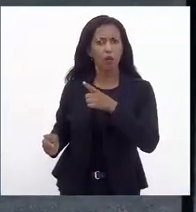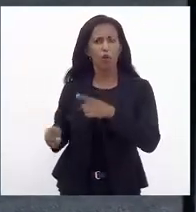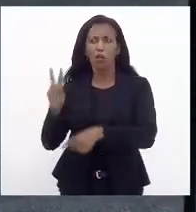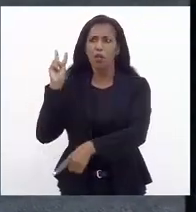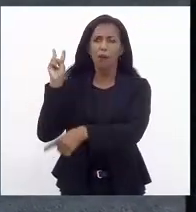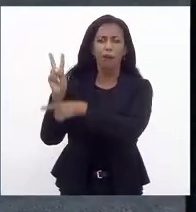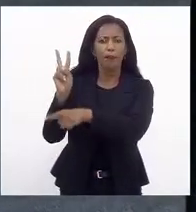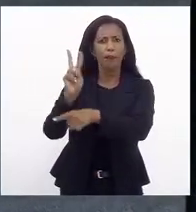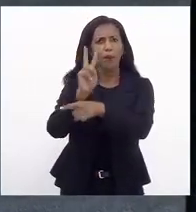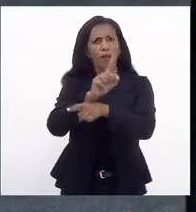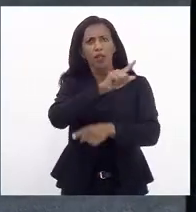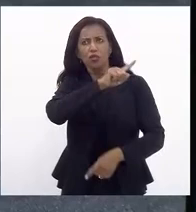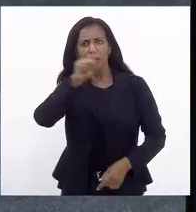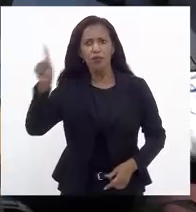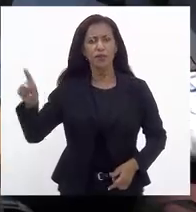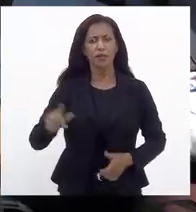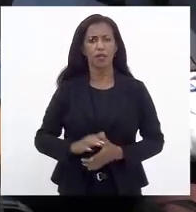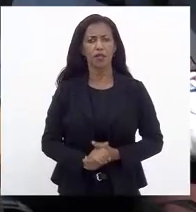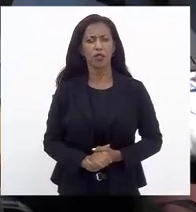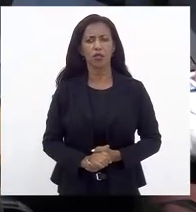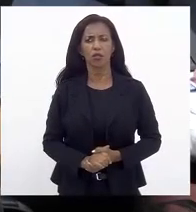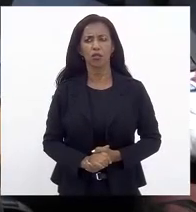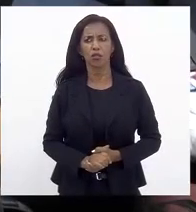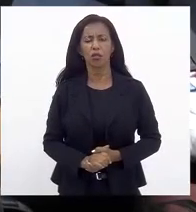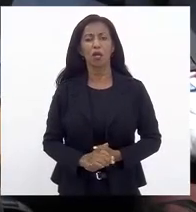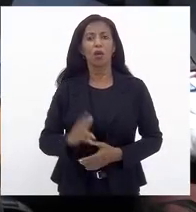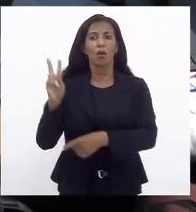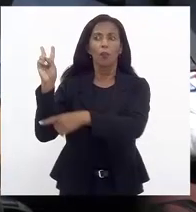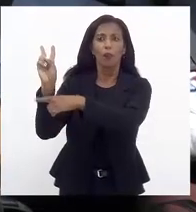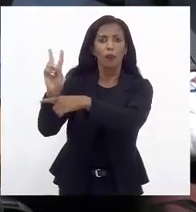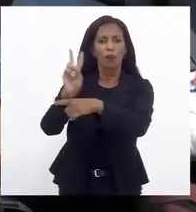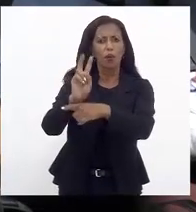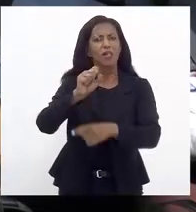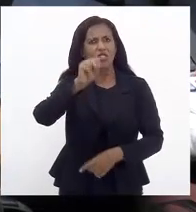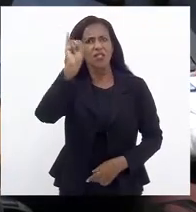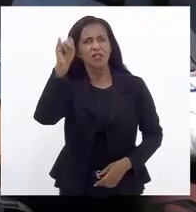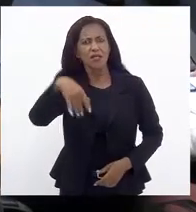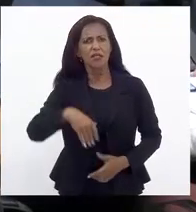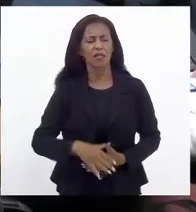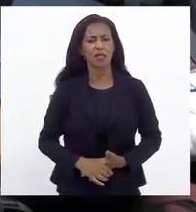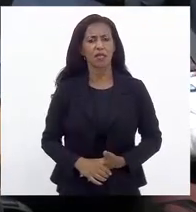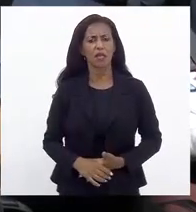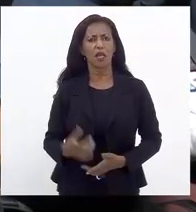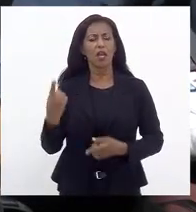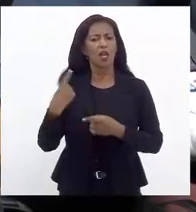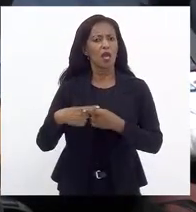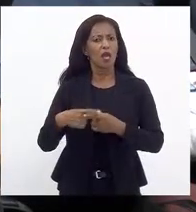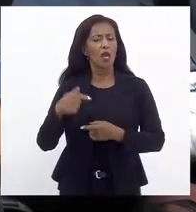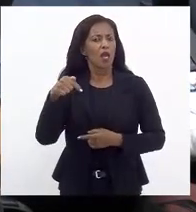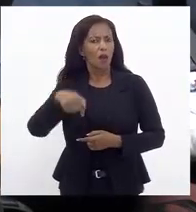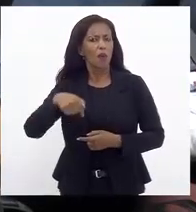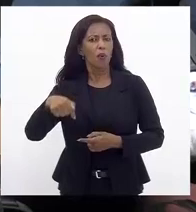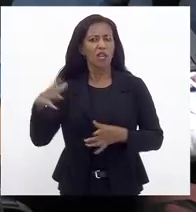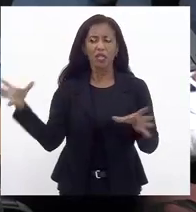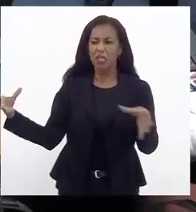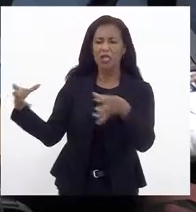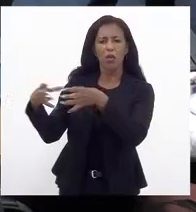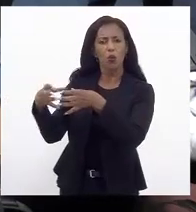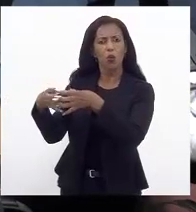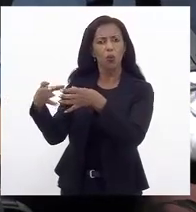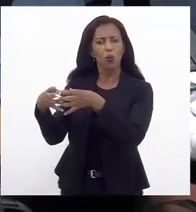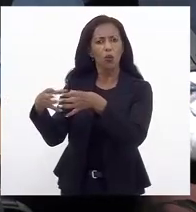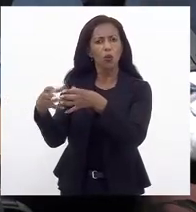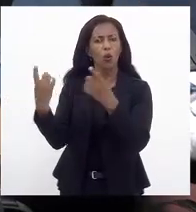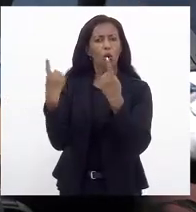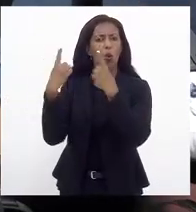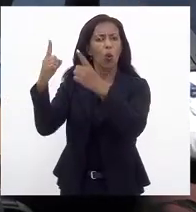defendem vocês depende vocês sim é por quê que deu a torcida organizada